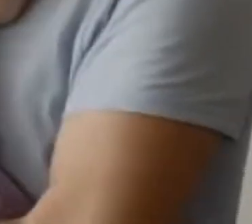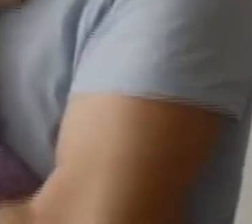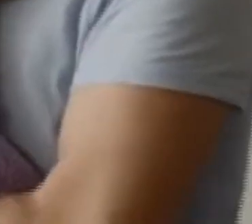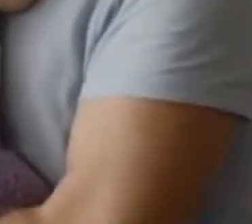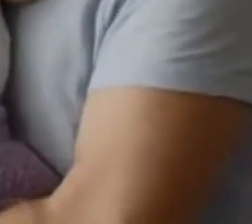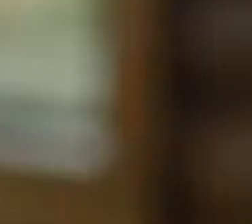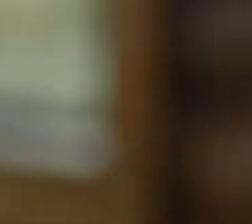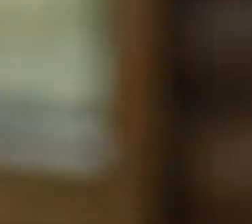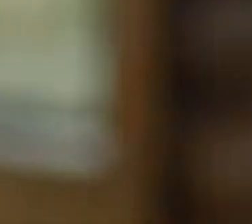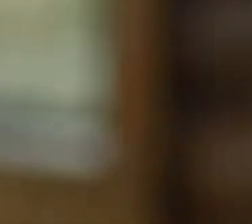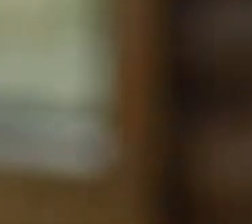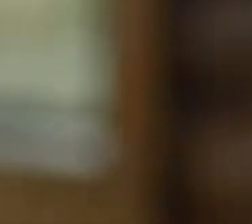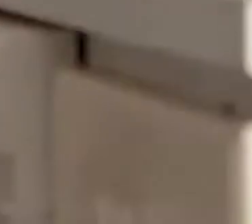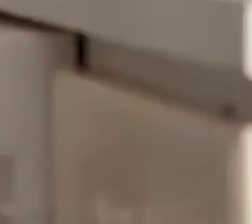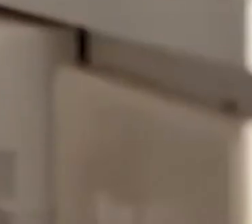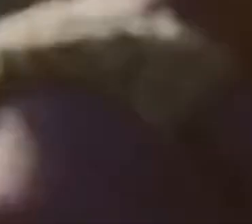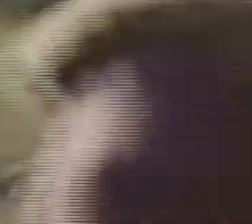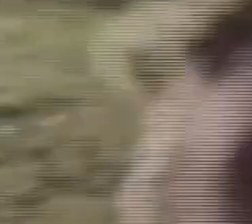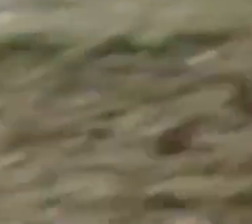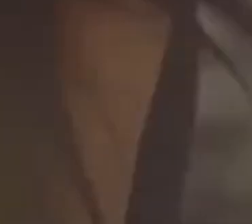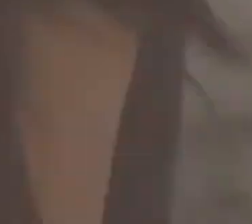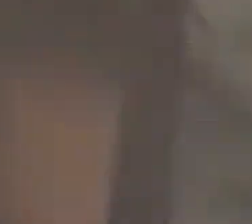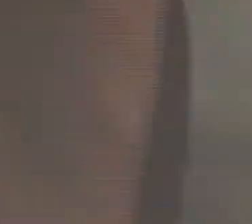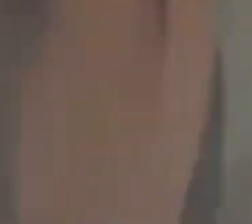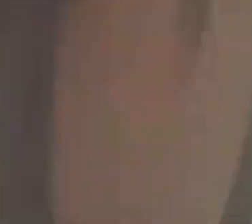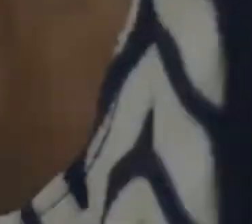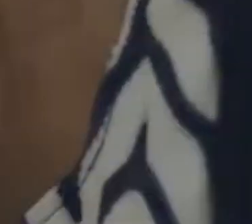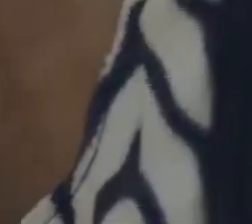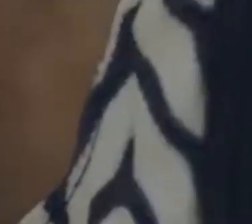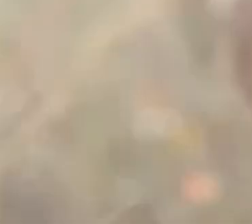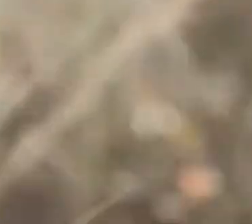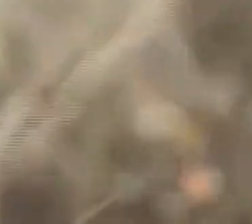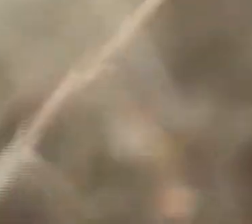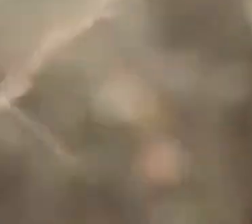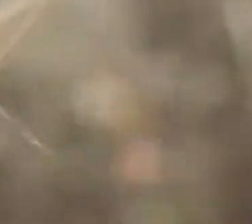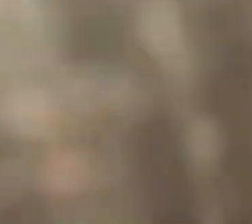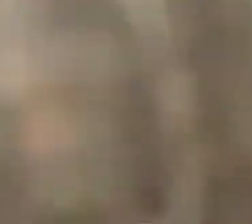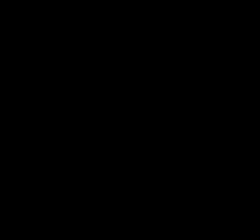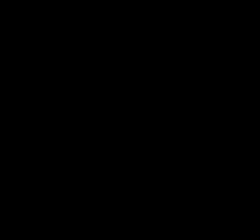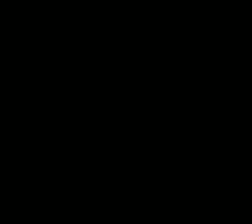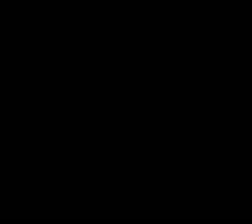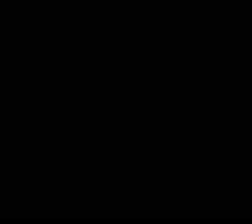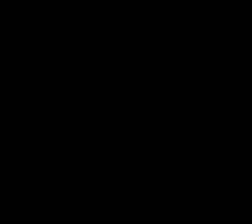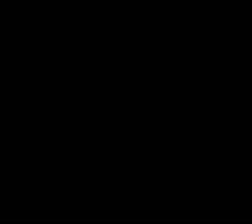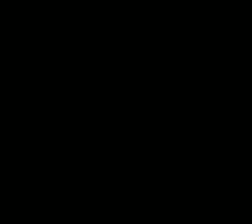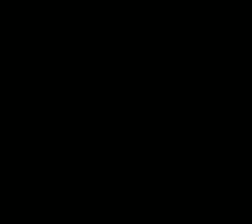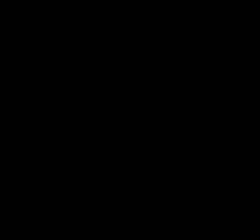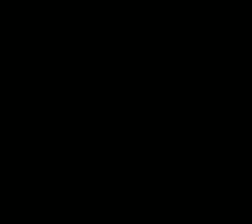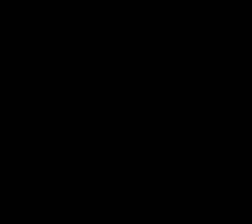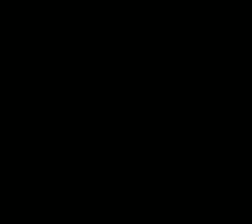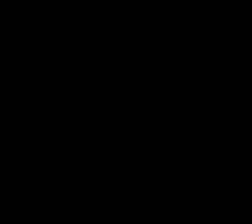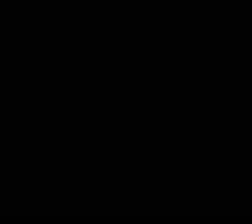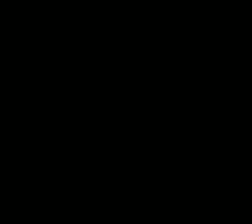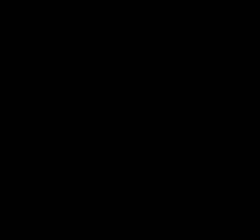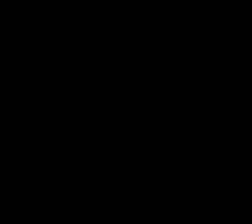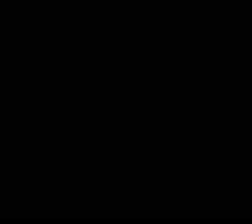When you pay attention to the beginning of a story, you can change the whole story.